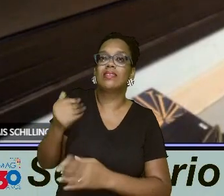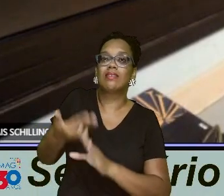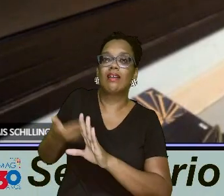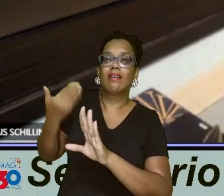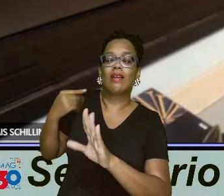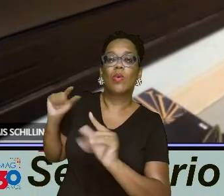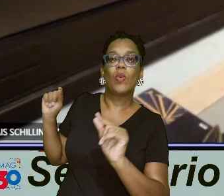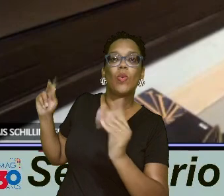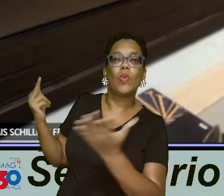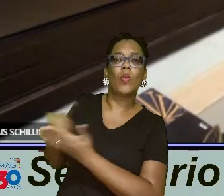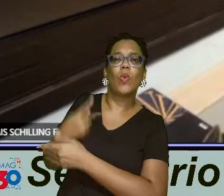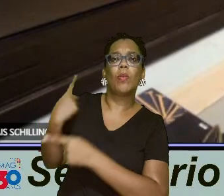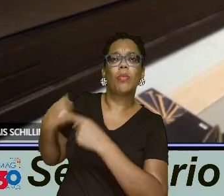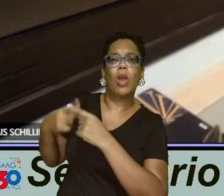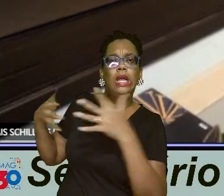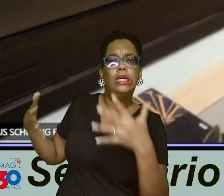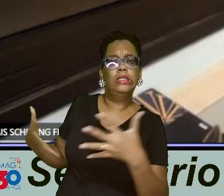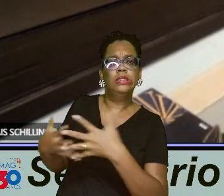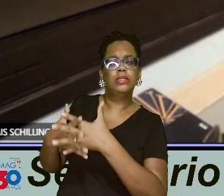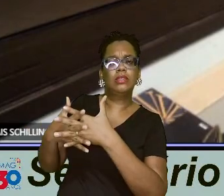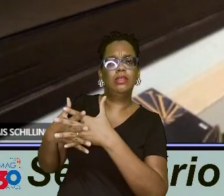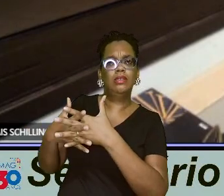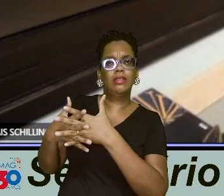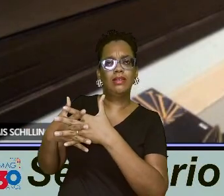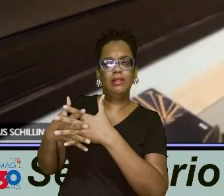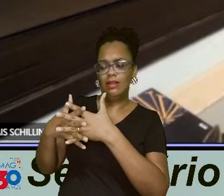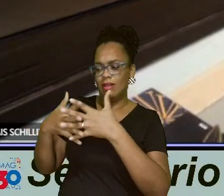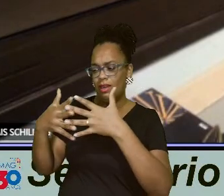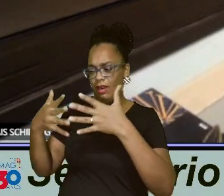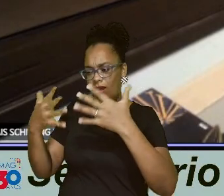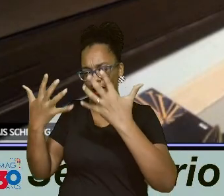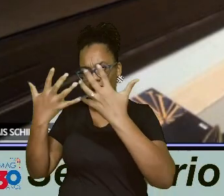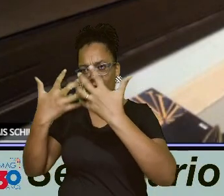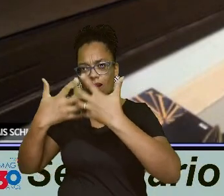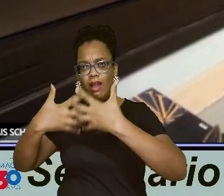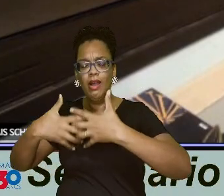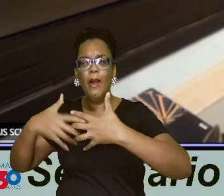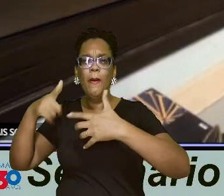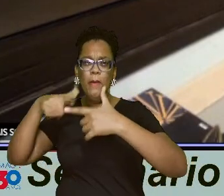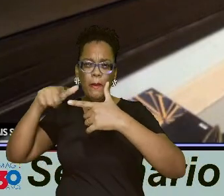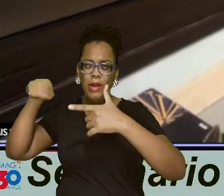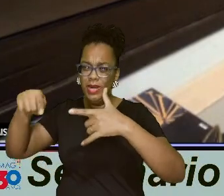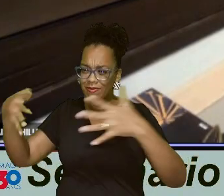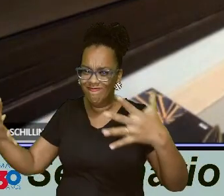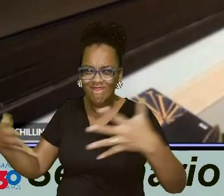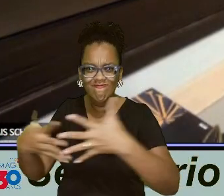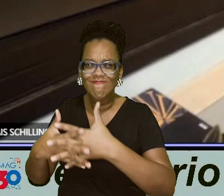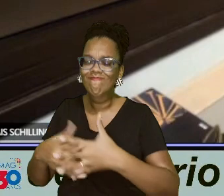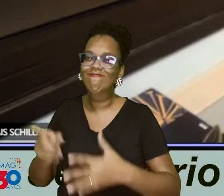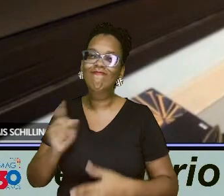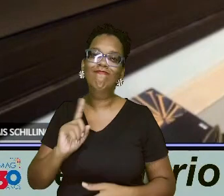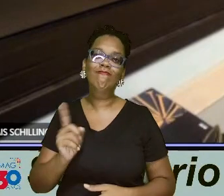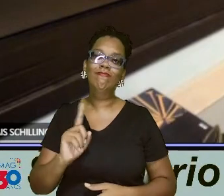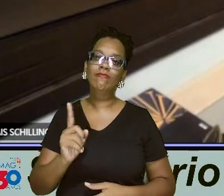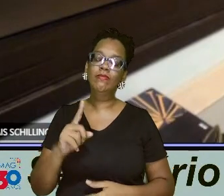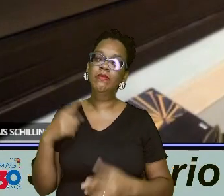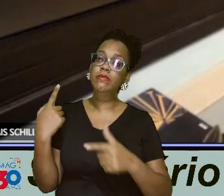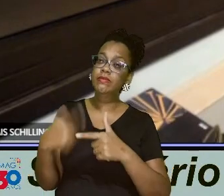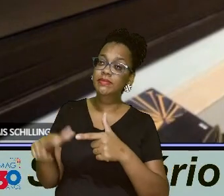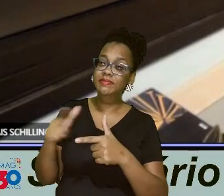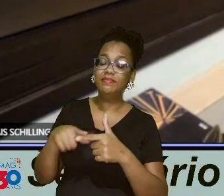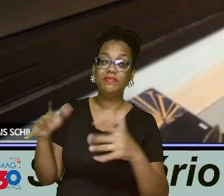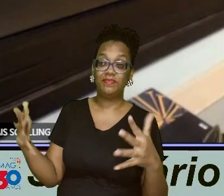as causas desse congestionamento tangenciadas. Porque o nosso problema não é o congestionamento. Nosso problema não